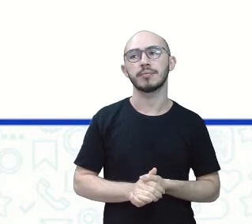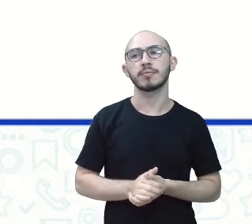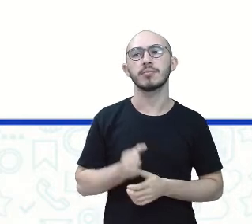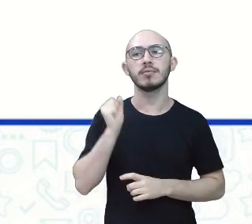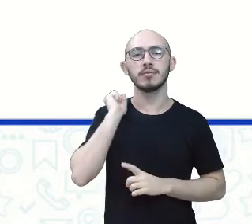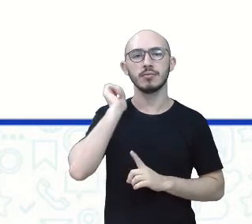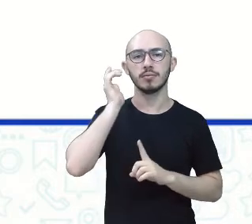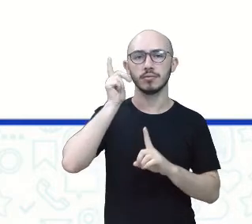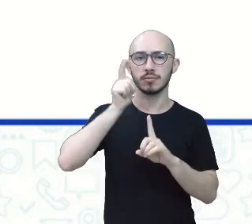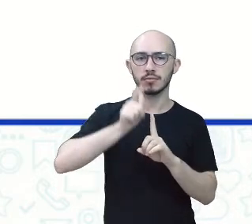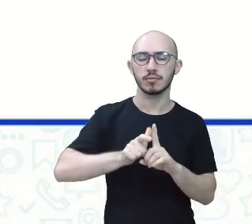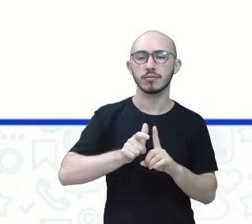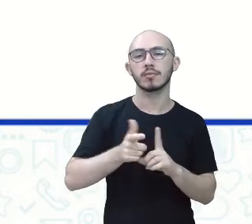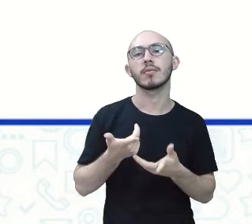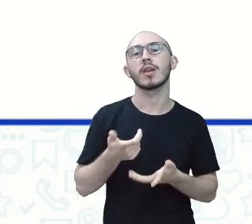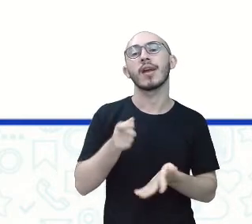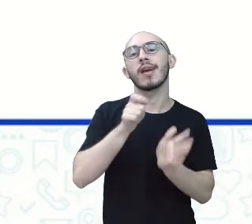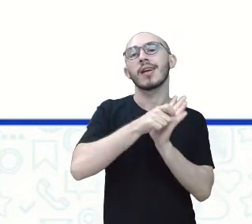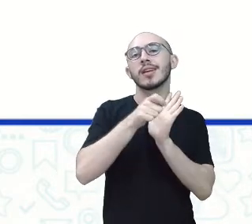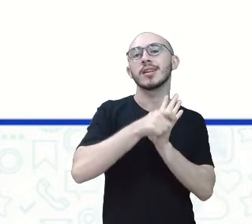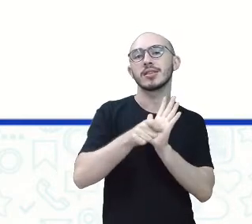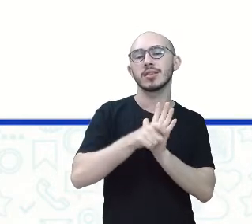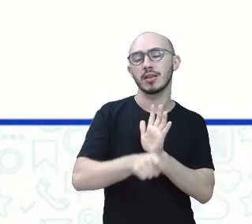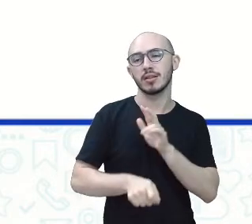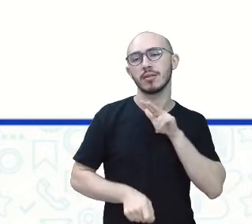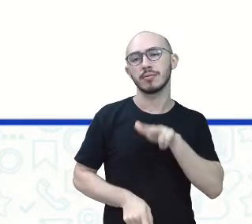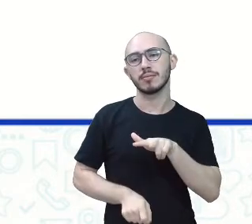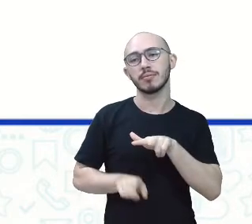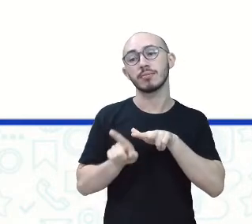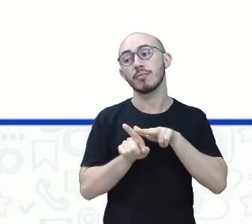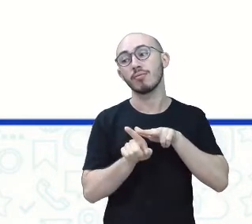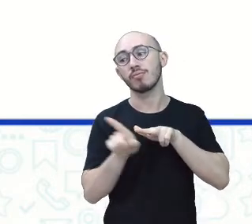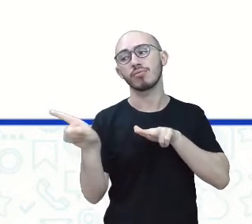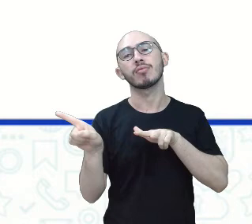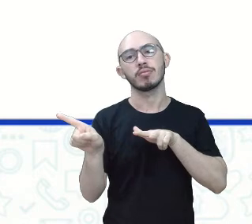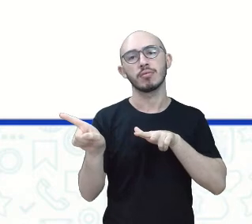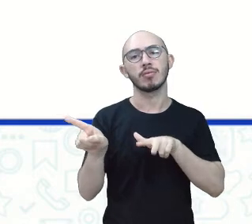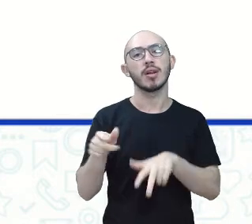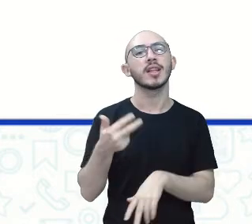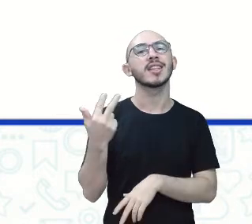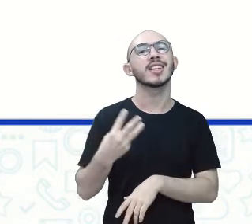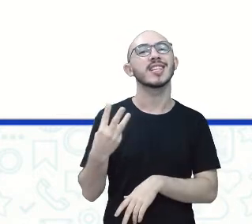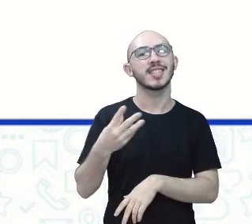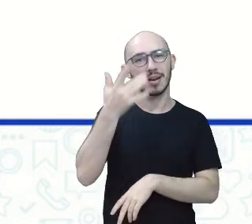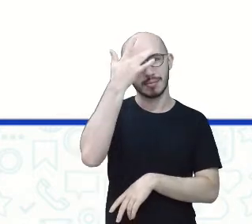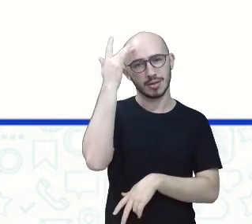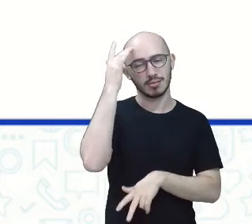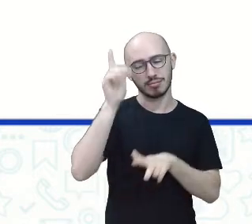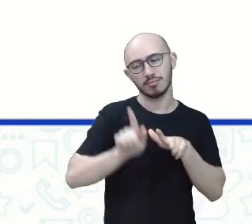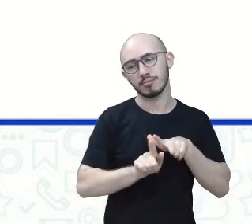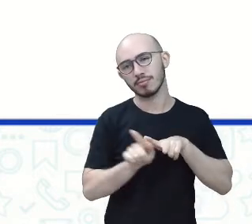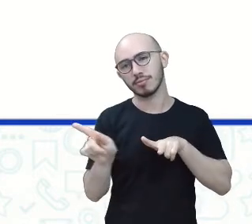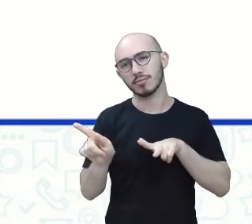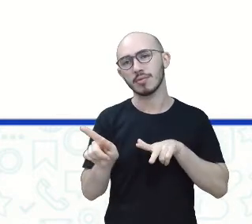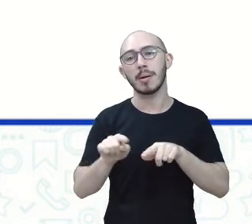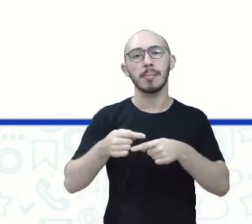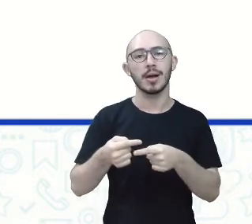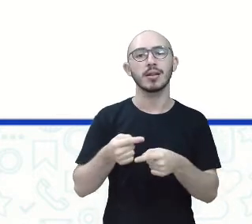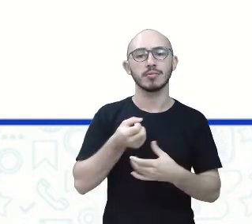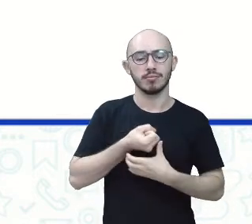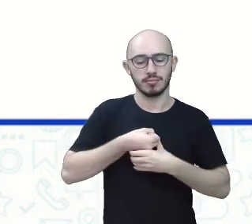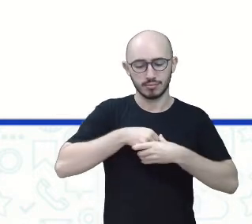terceira pessoa e as autobiografias em primeira pessoa.